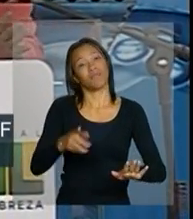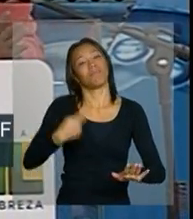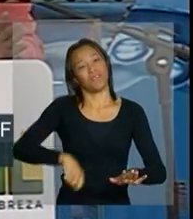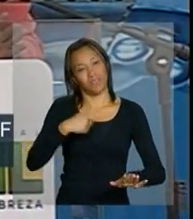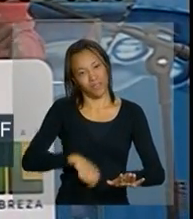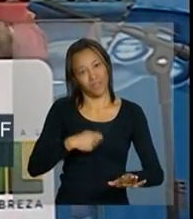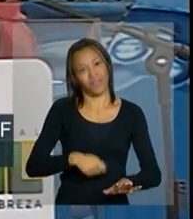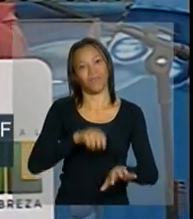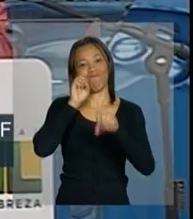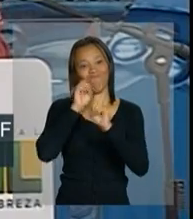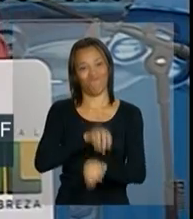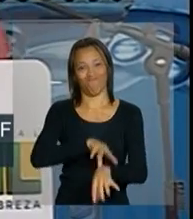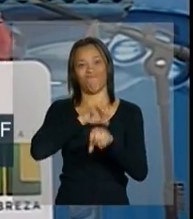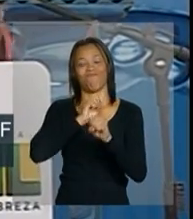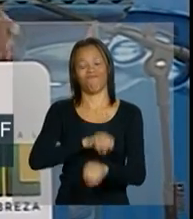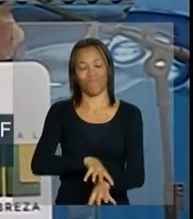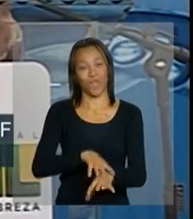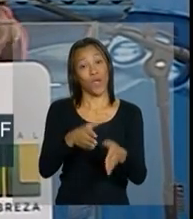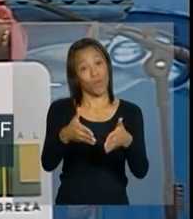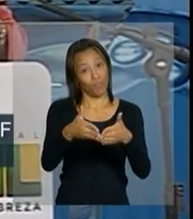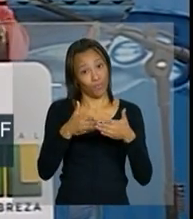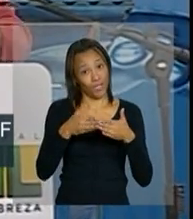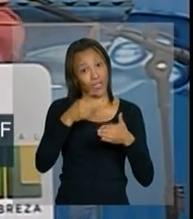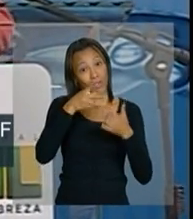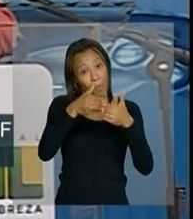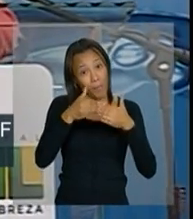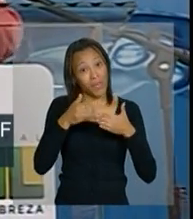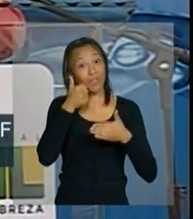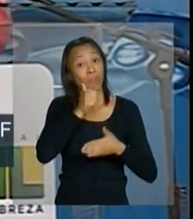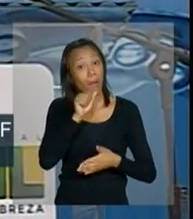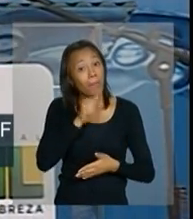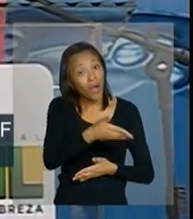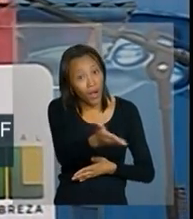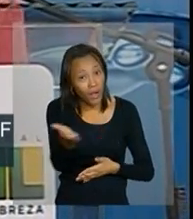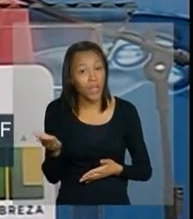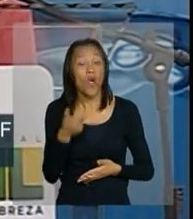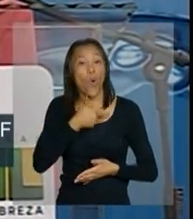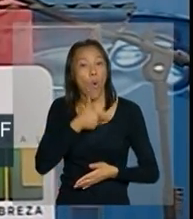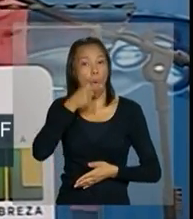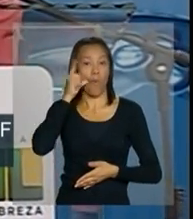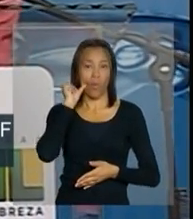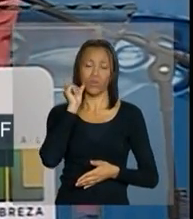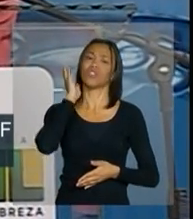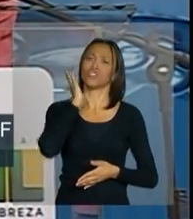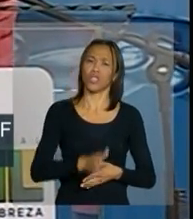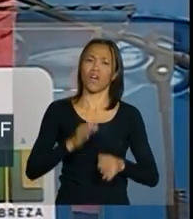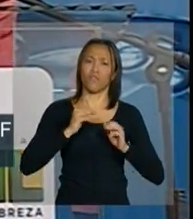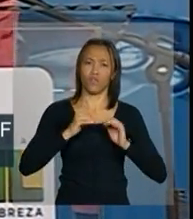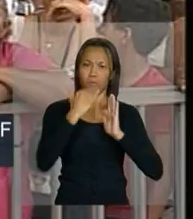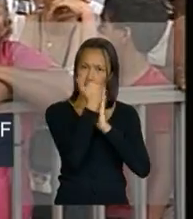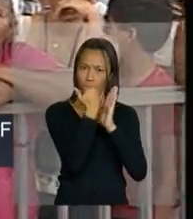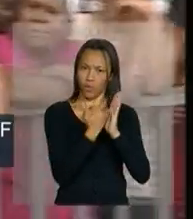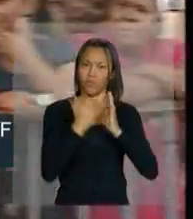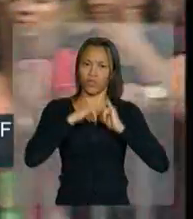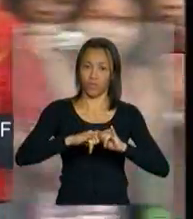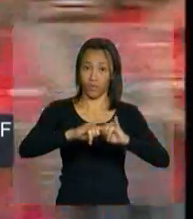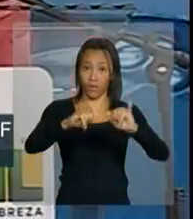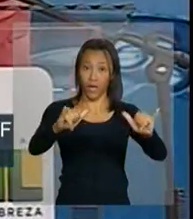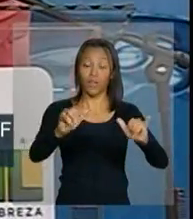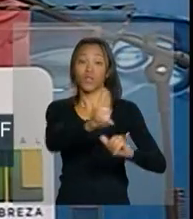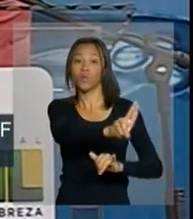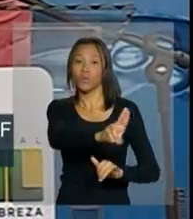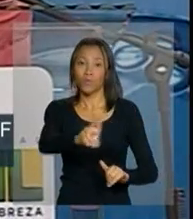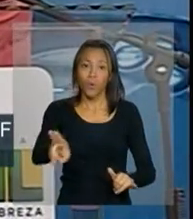educação. Por isso eu peço às mães. Nós lançamos ontem um programa que chama